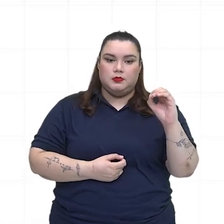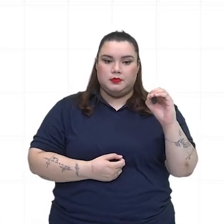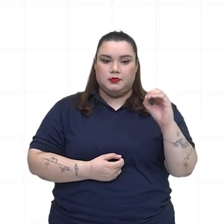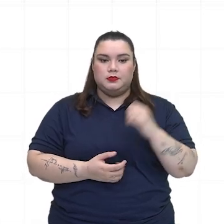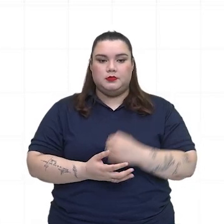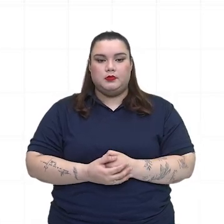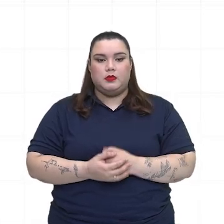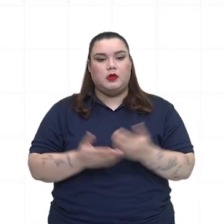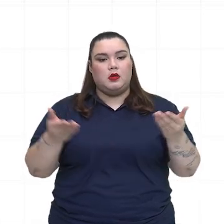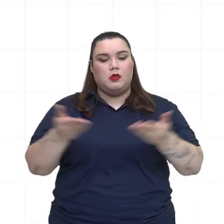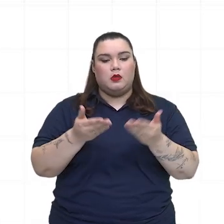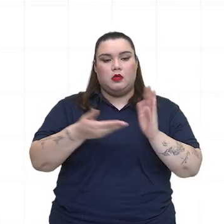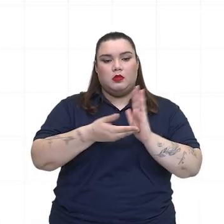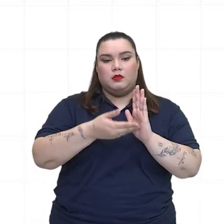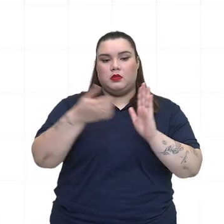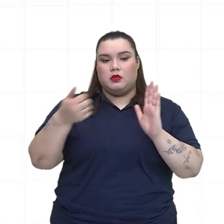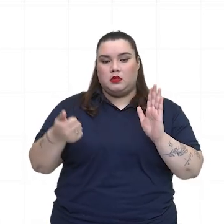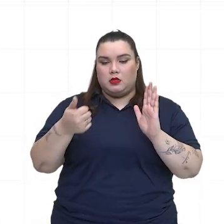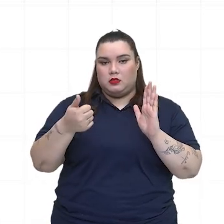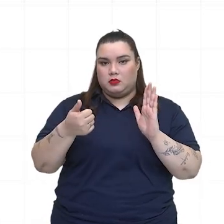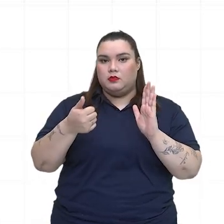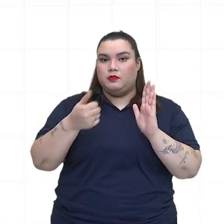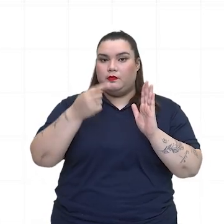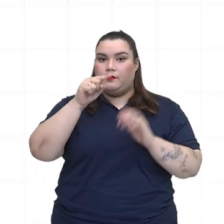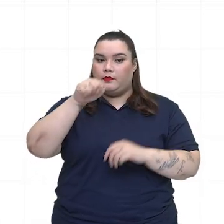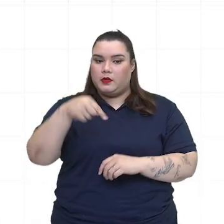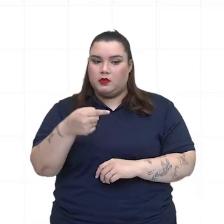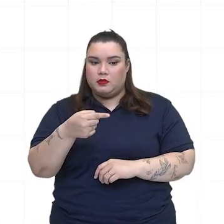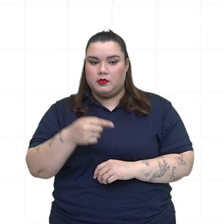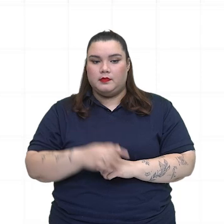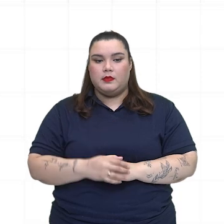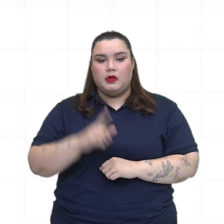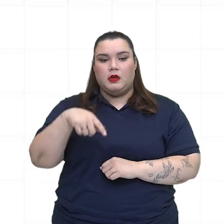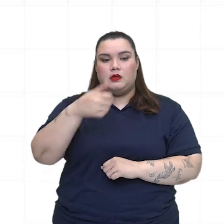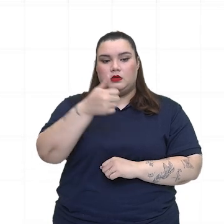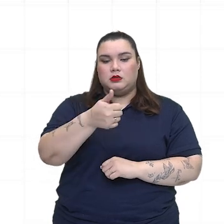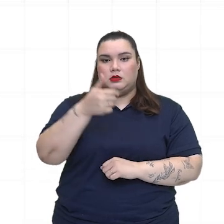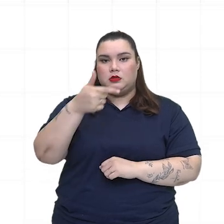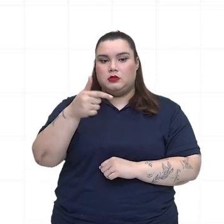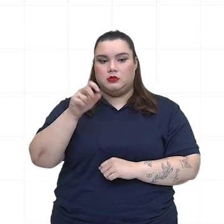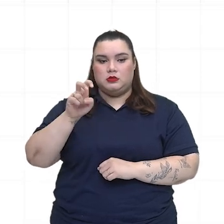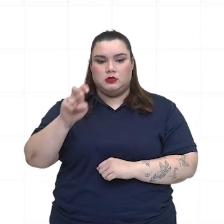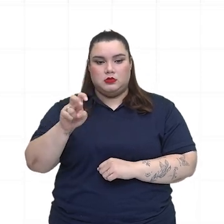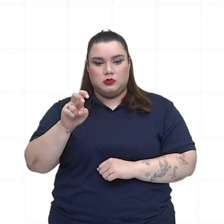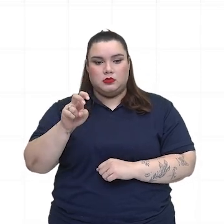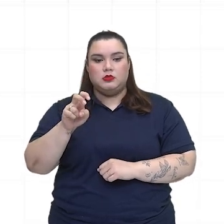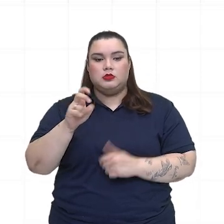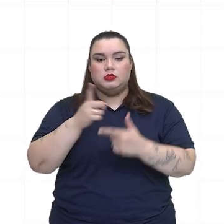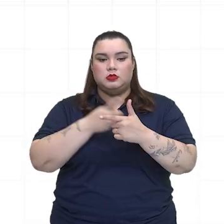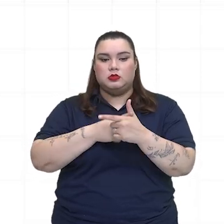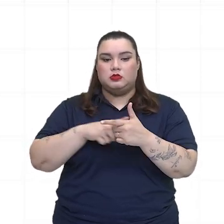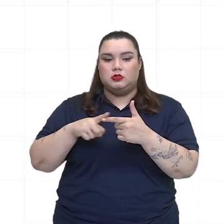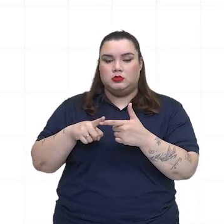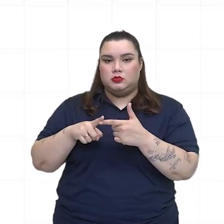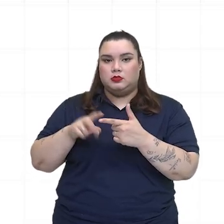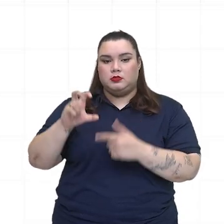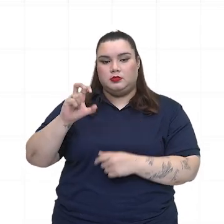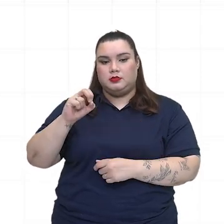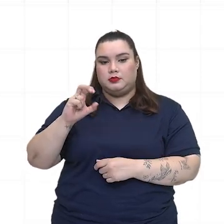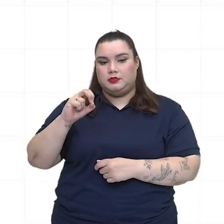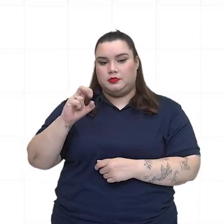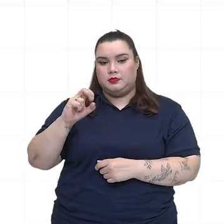5,0. Agora, eliminando a vírgula, a gente vai ter 125 dividido